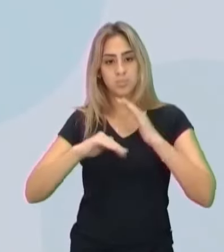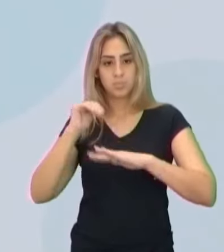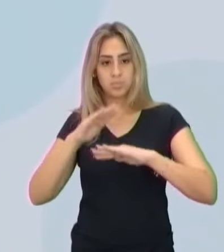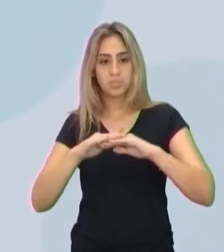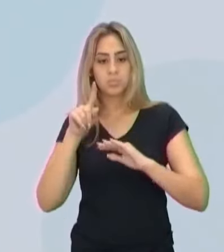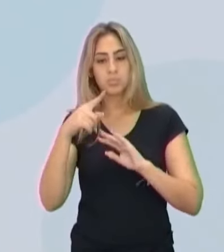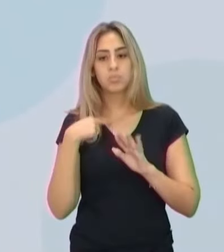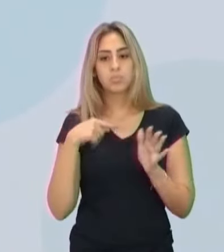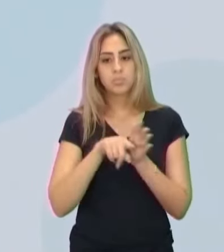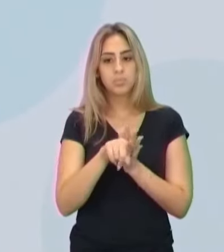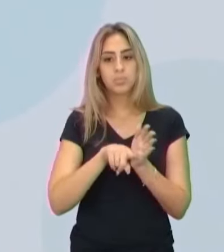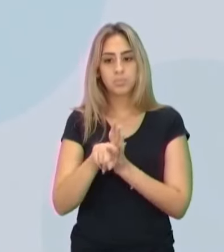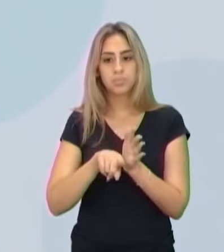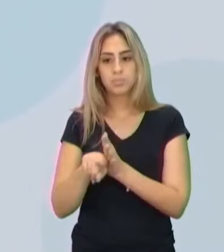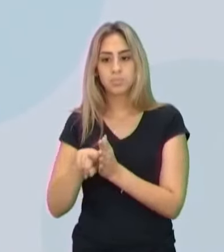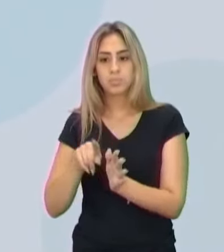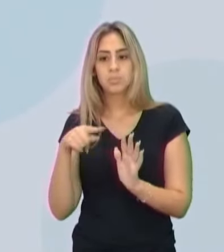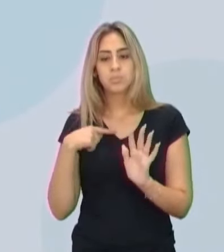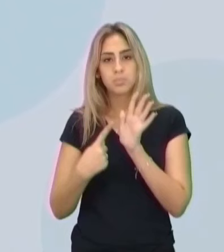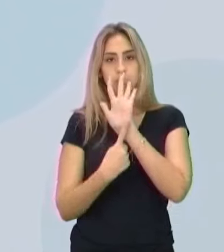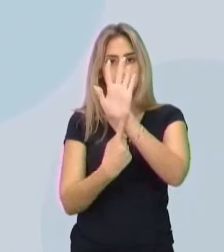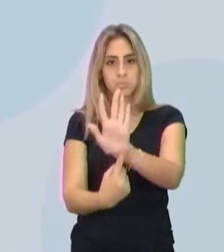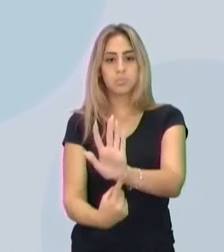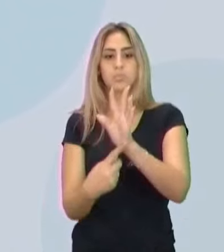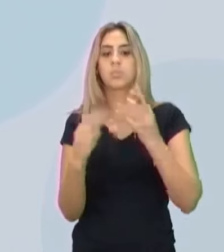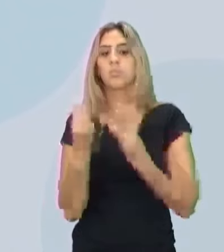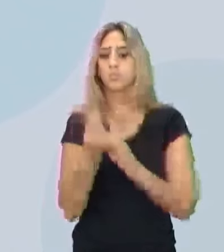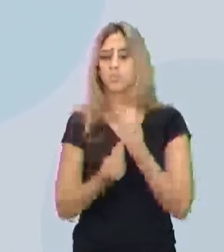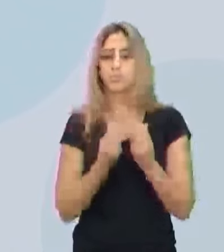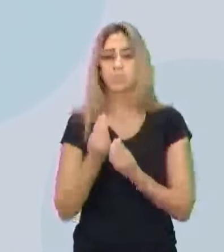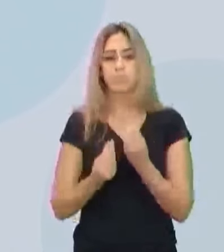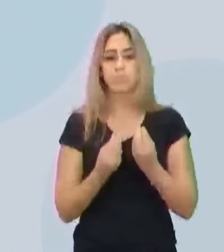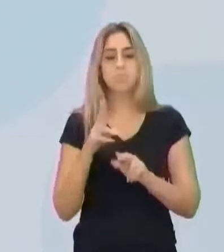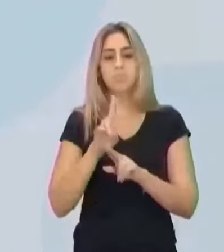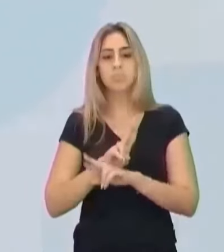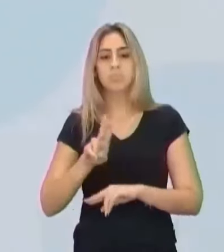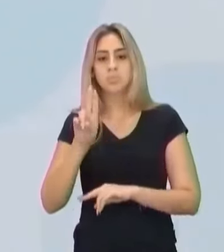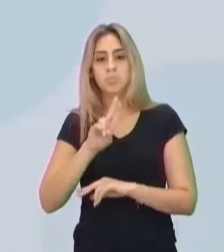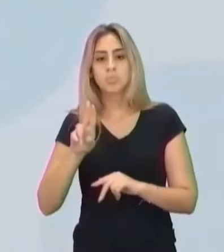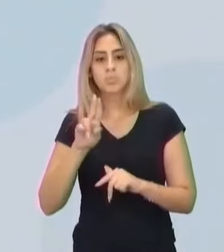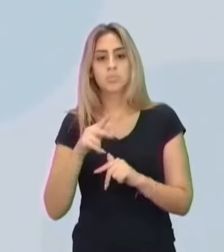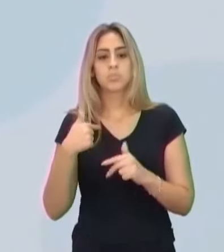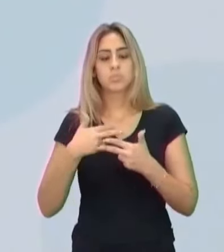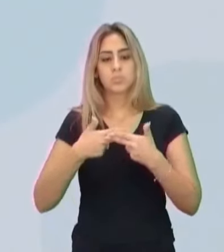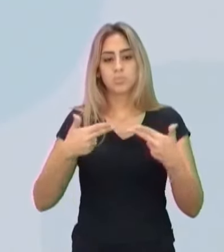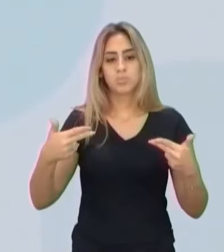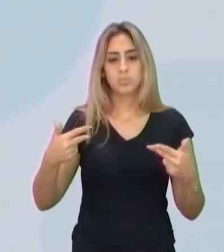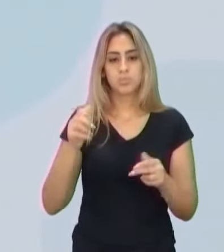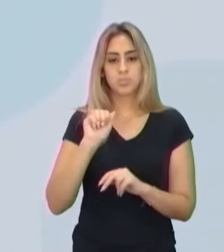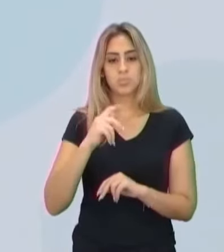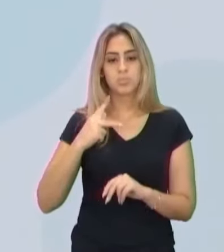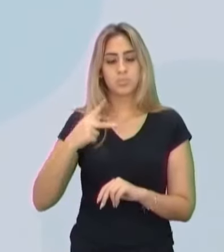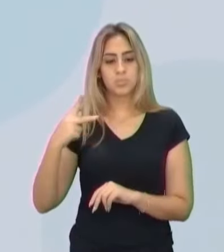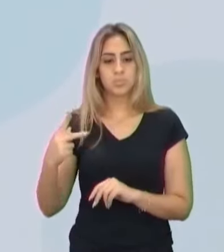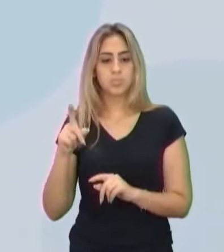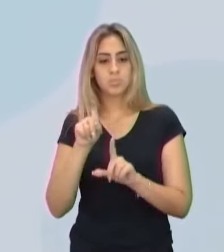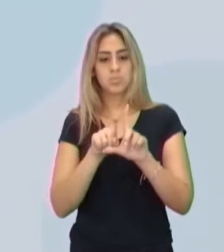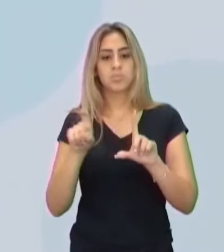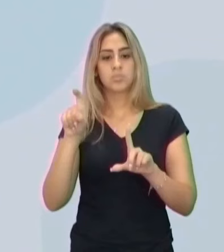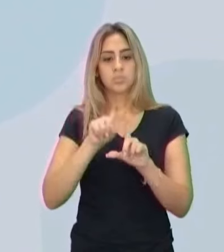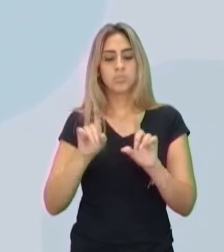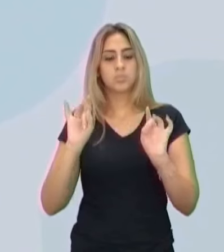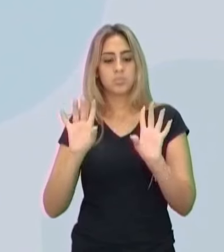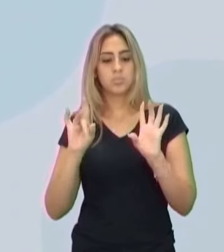apresenta analisar e representar, com ou sem o uso de dispositivos e aplicativos digitais